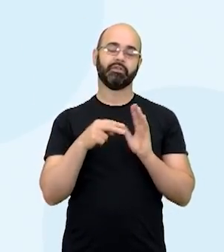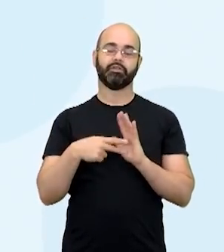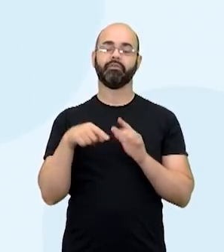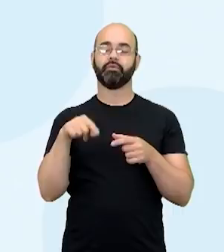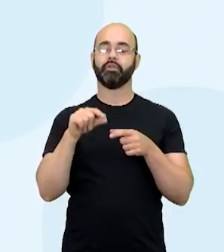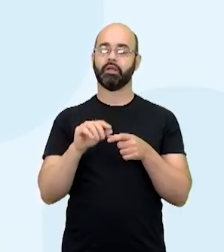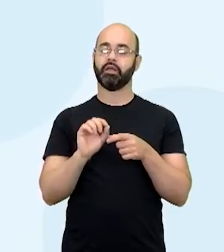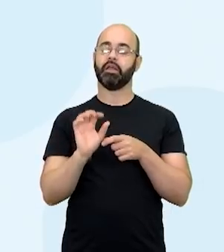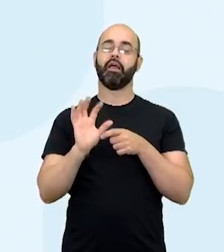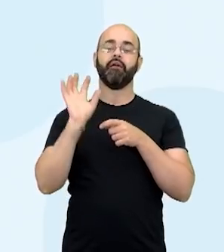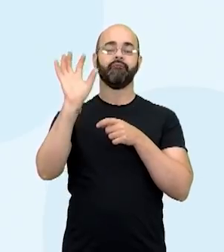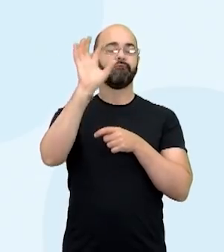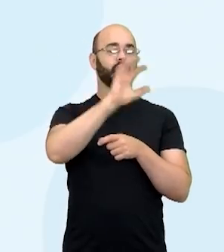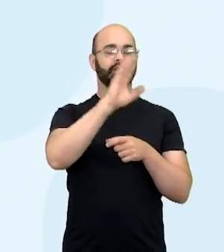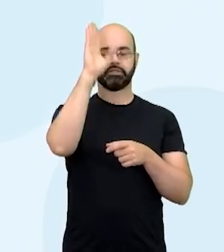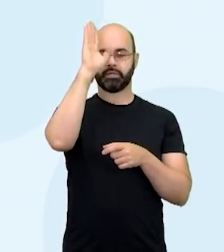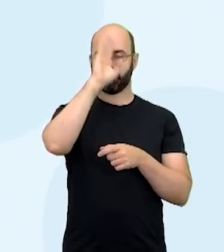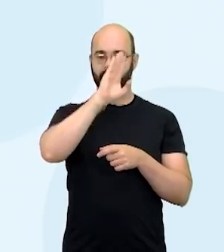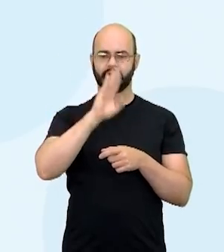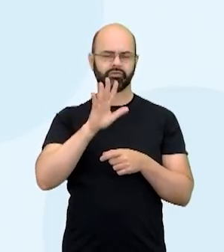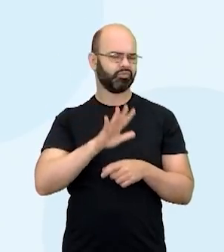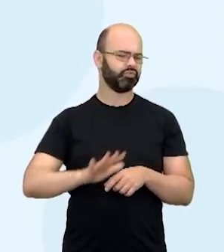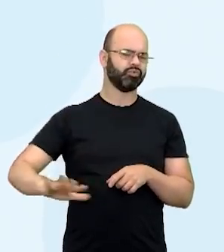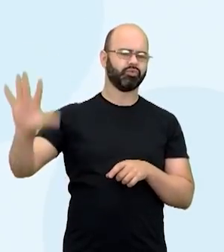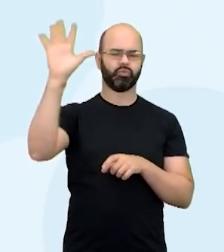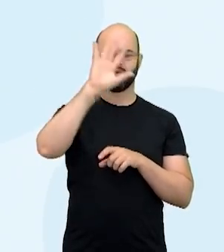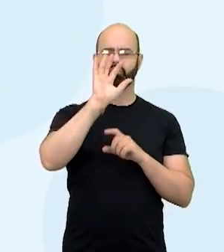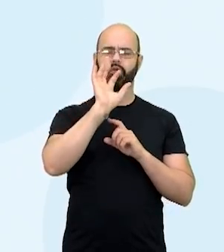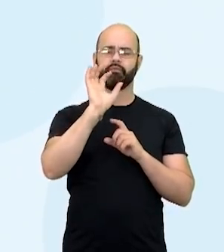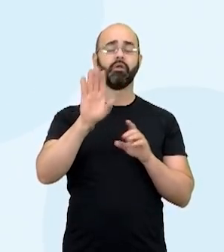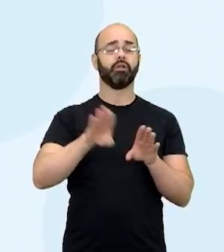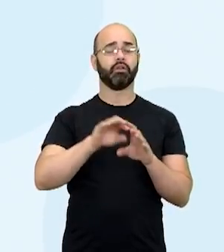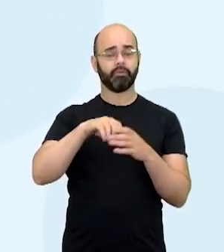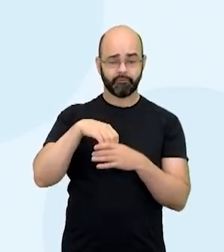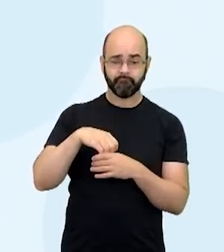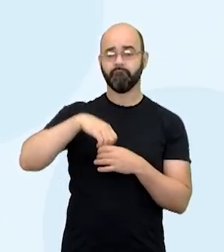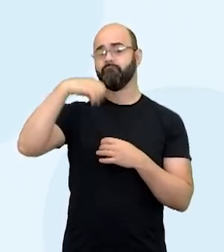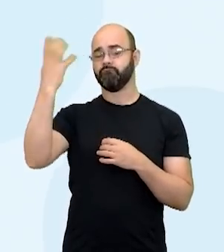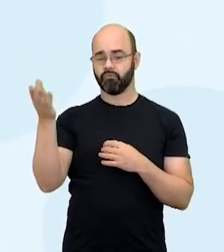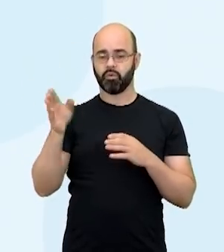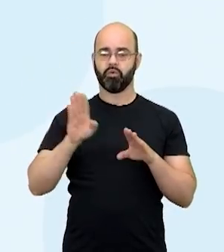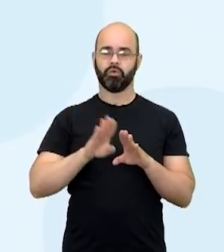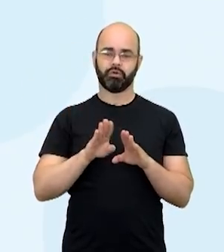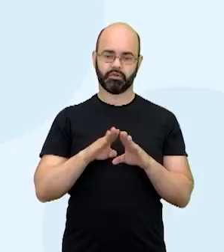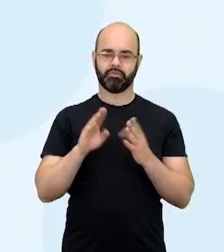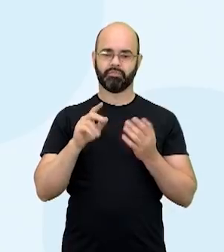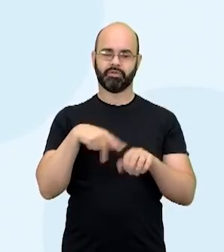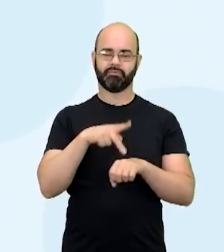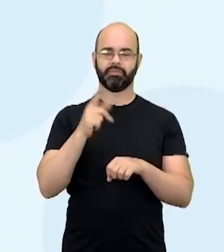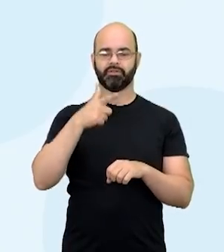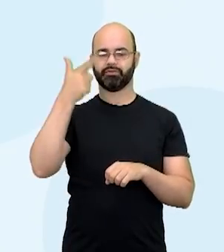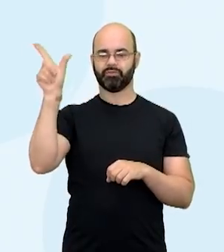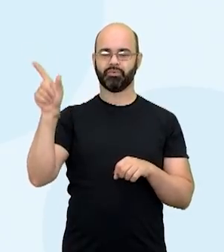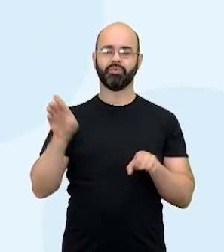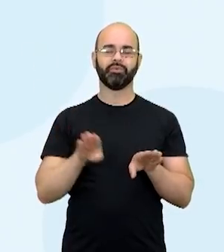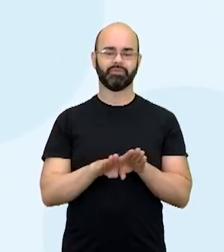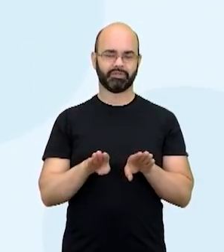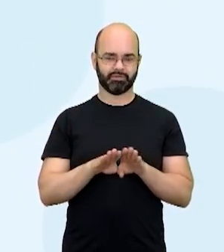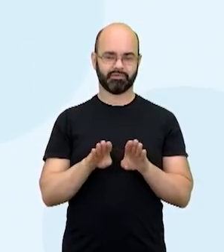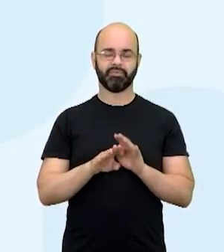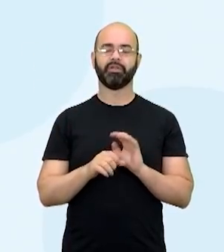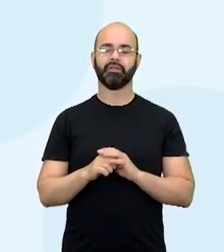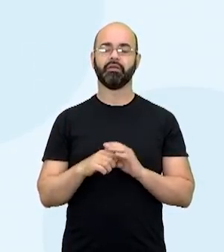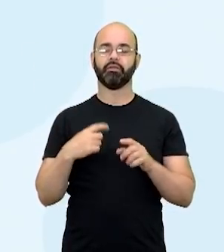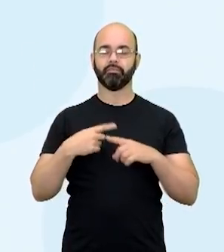em todo o território brasileiro e também no exterior. Isso faz parte da globalização no processo